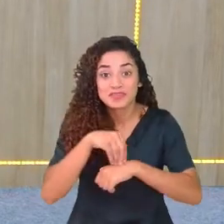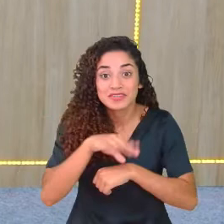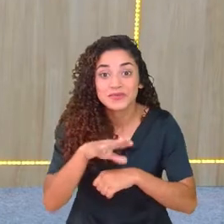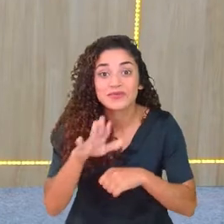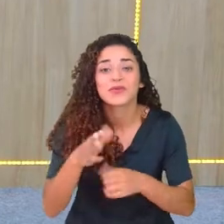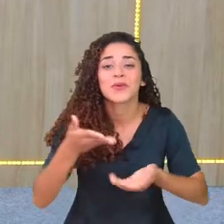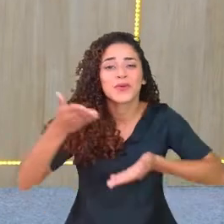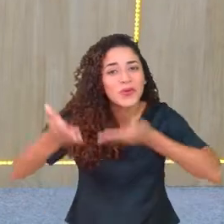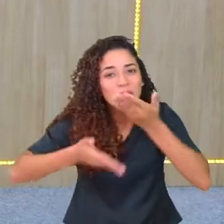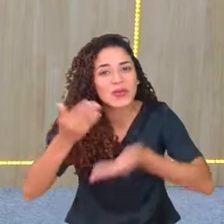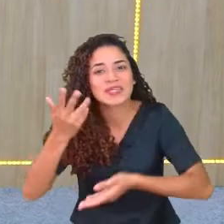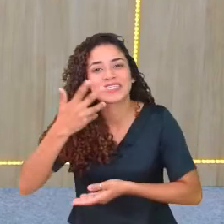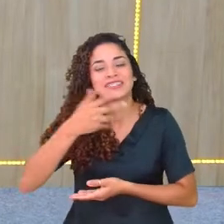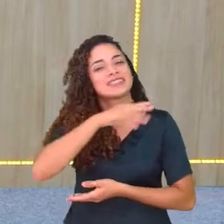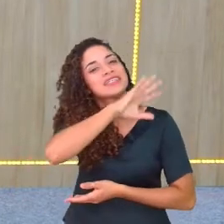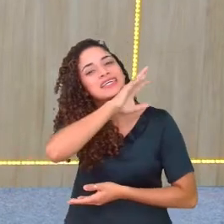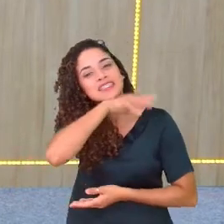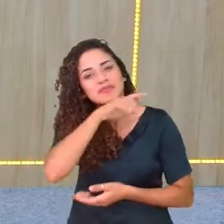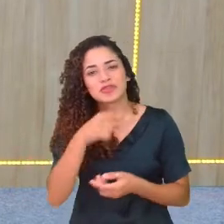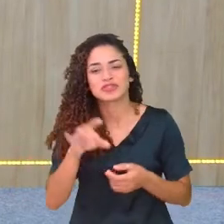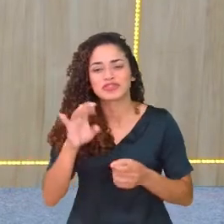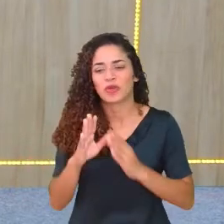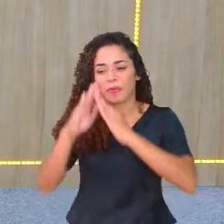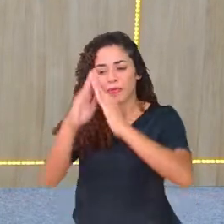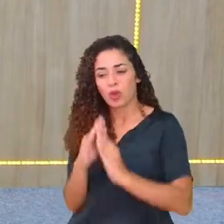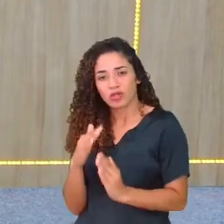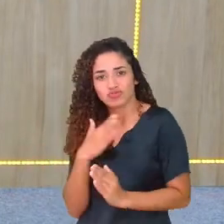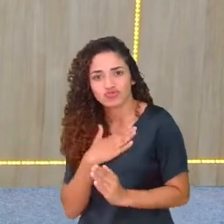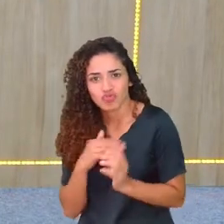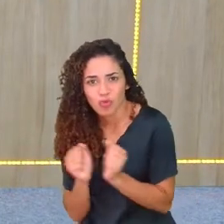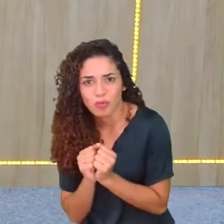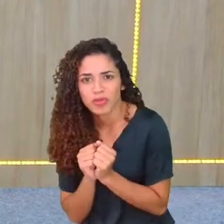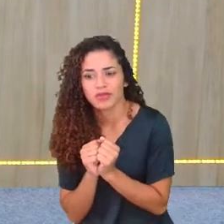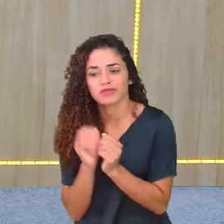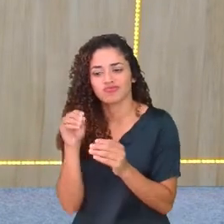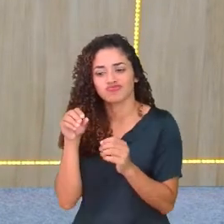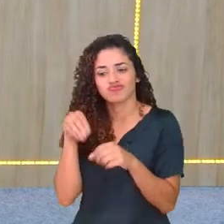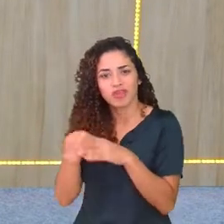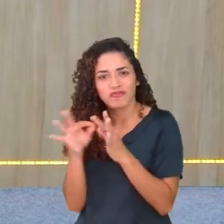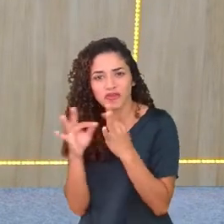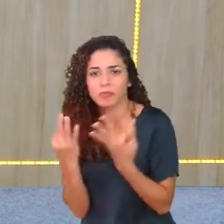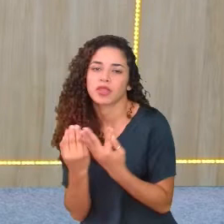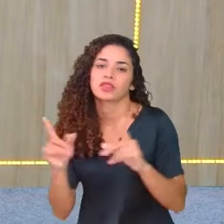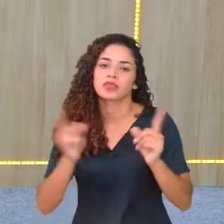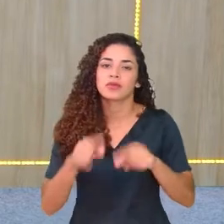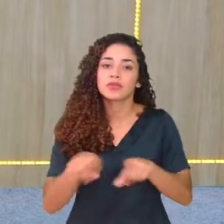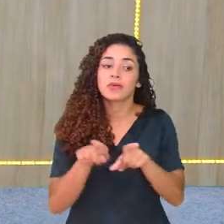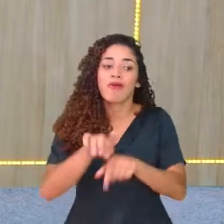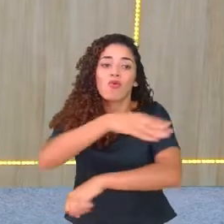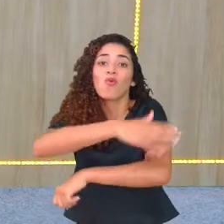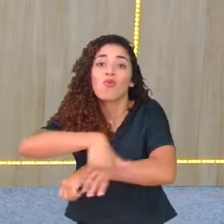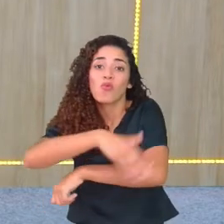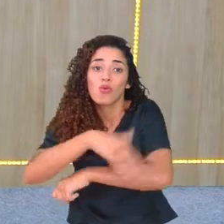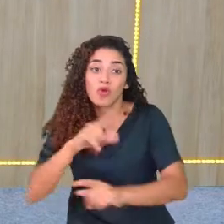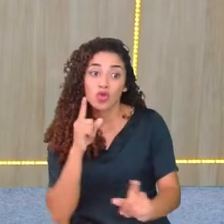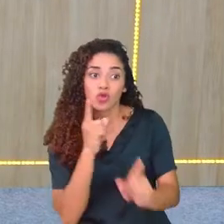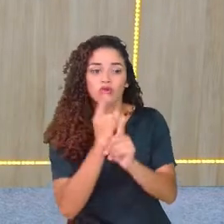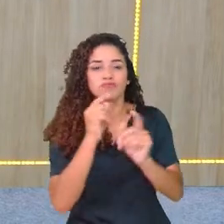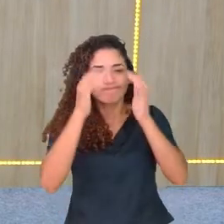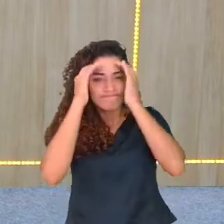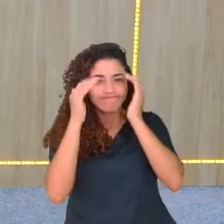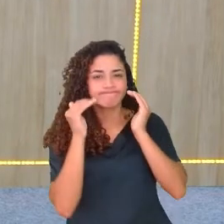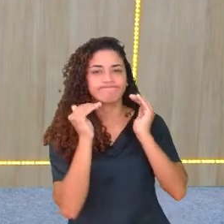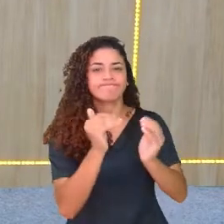cuidar bem, não só daqueles que moram conosco, que fazem parte da nossa família, mas esses que a gente encontra na rua. Então, vamos